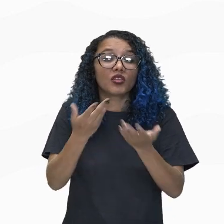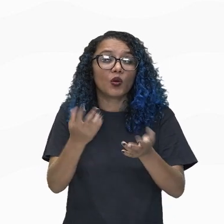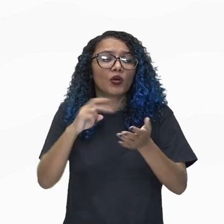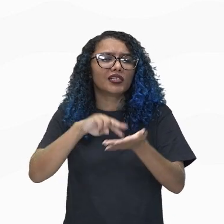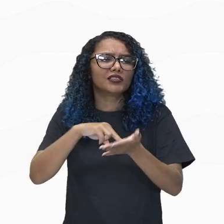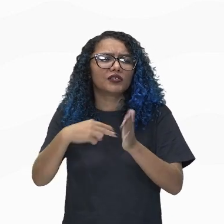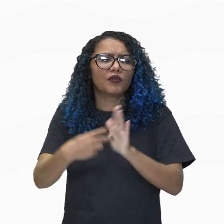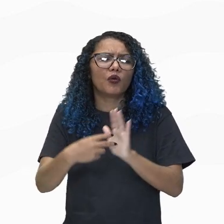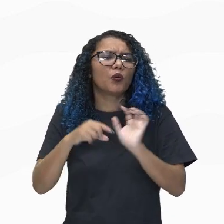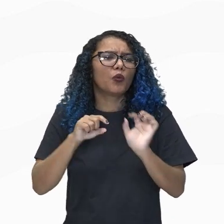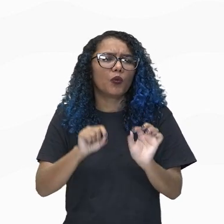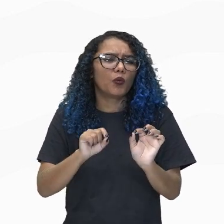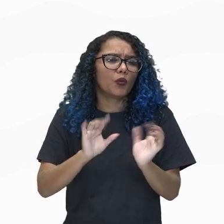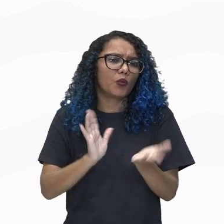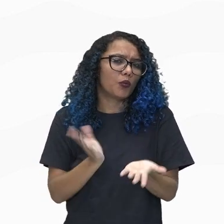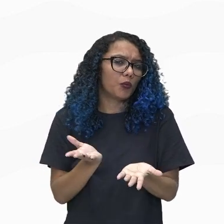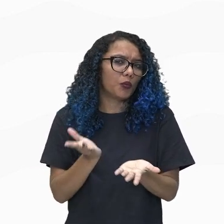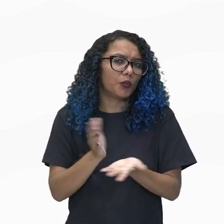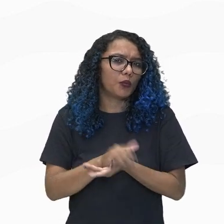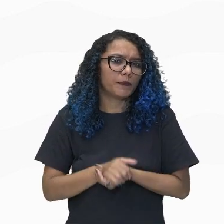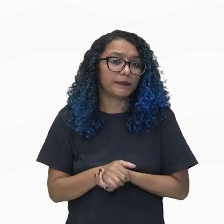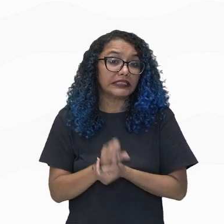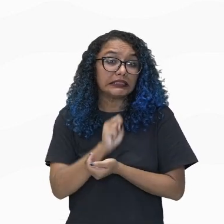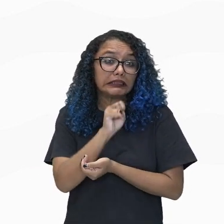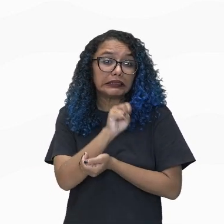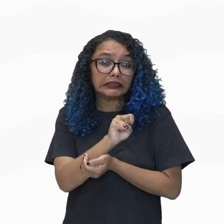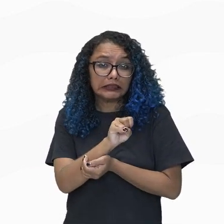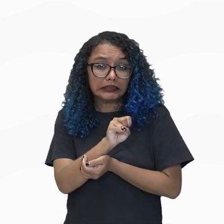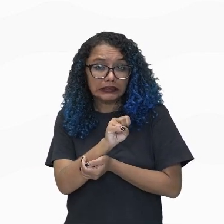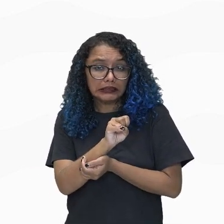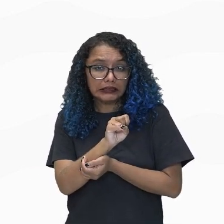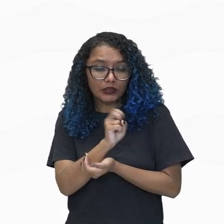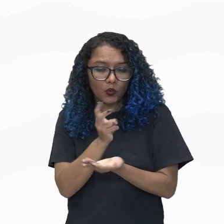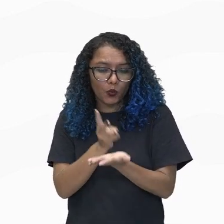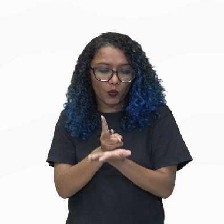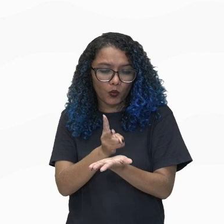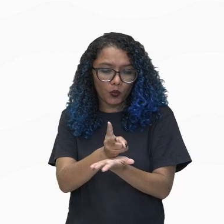já verifica que se ela é um processo